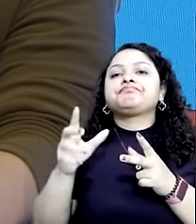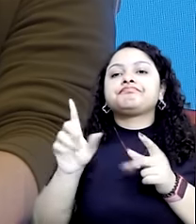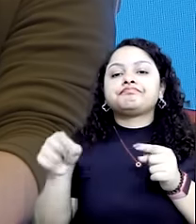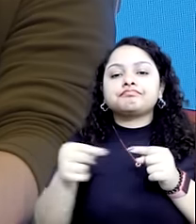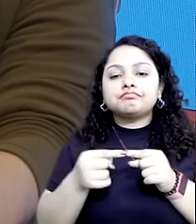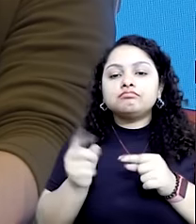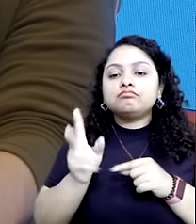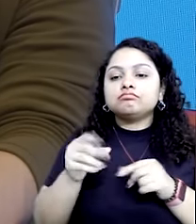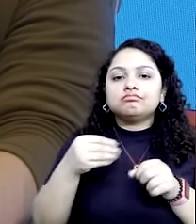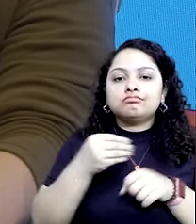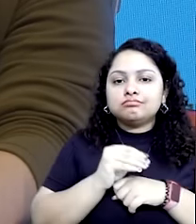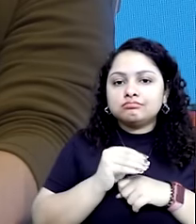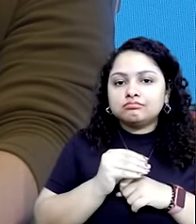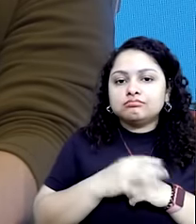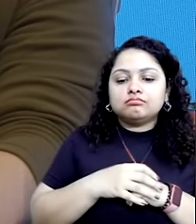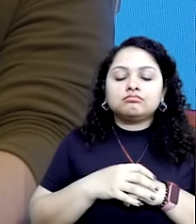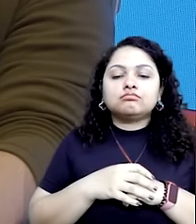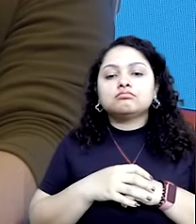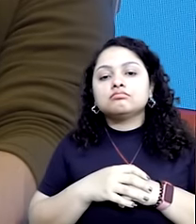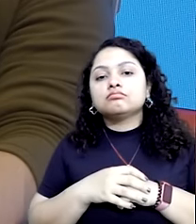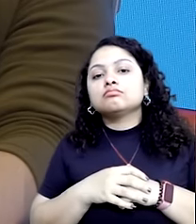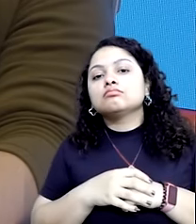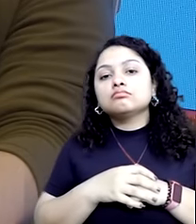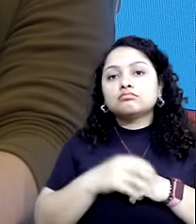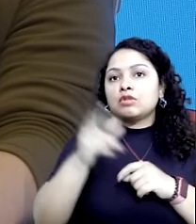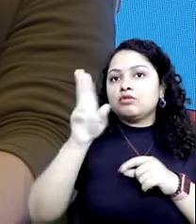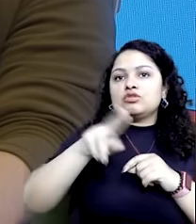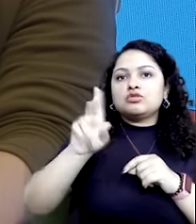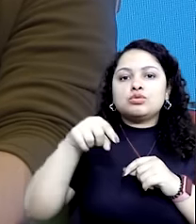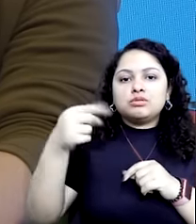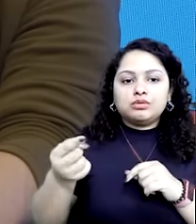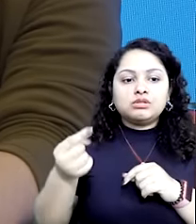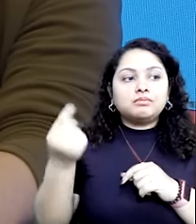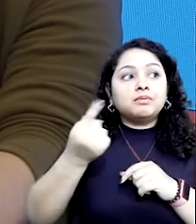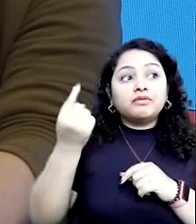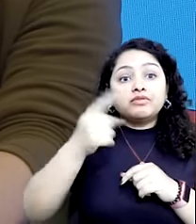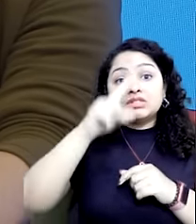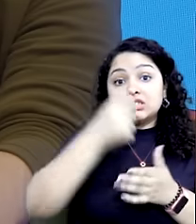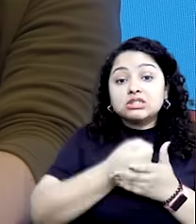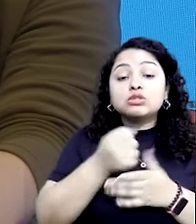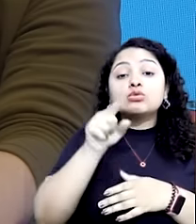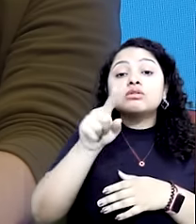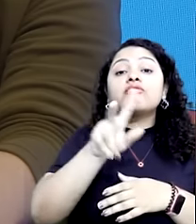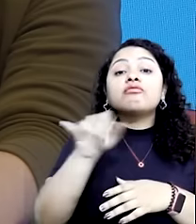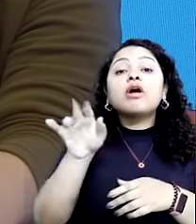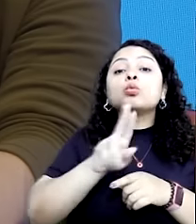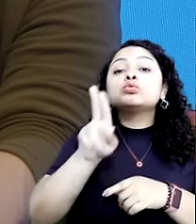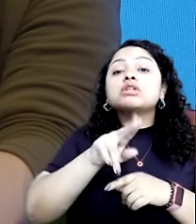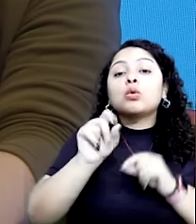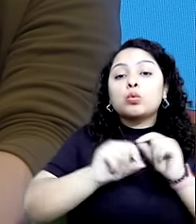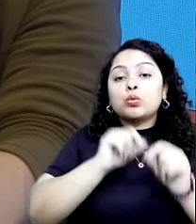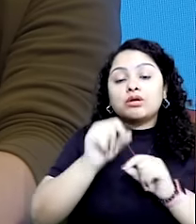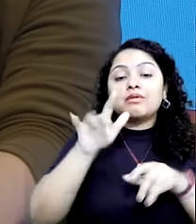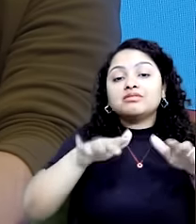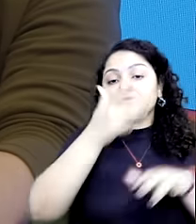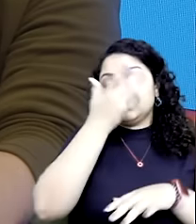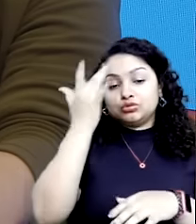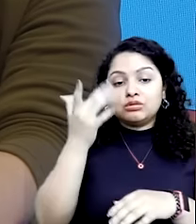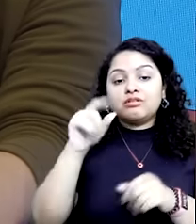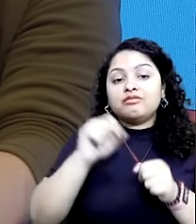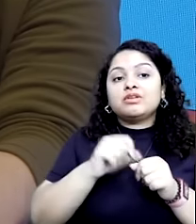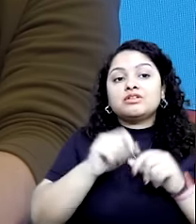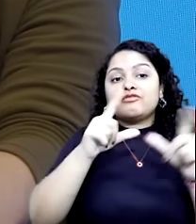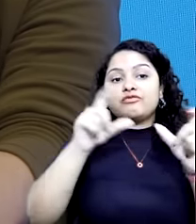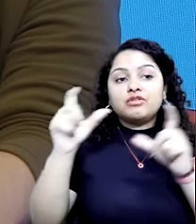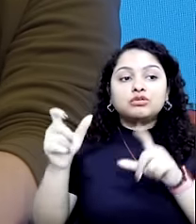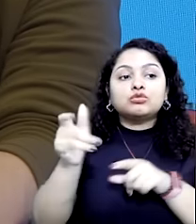é sempre assim não é não você não não usa depois Primeiro você decide que que você vai utilizar porque às vezes a pessoa fez lá algumas imagens